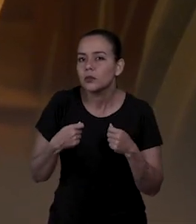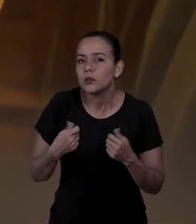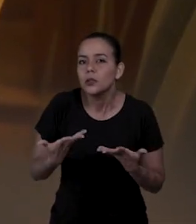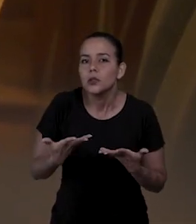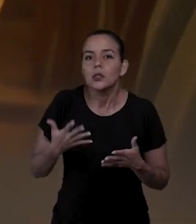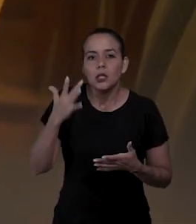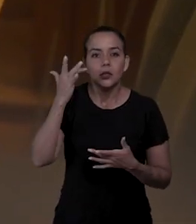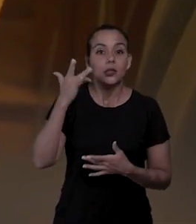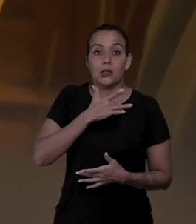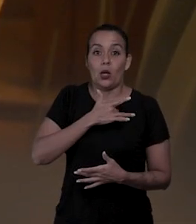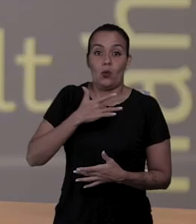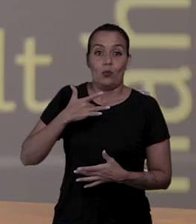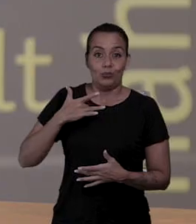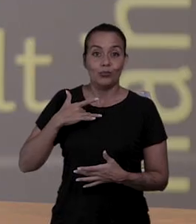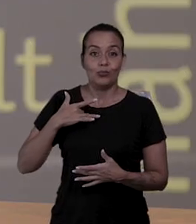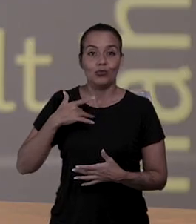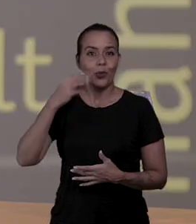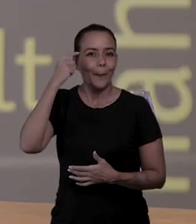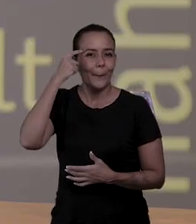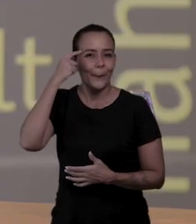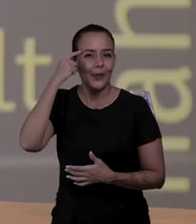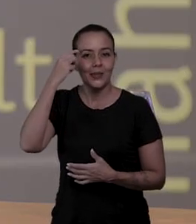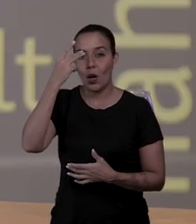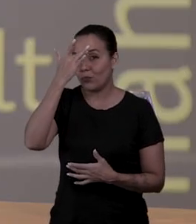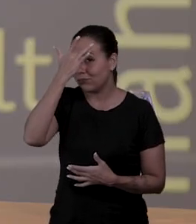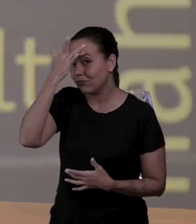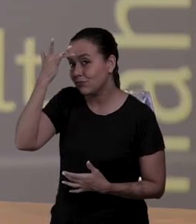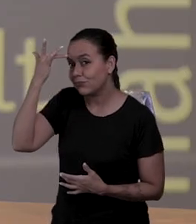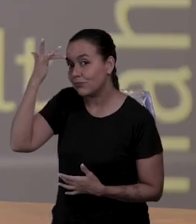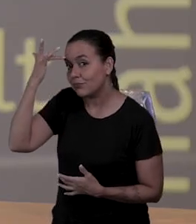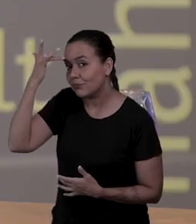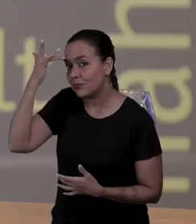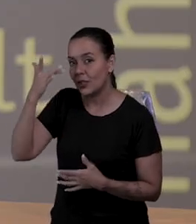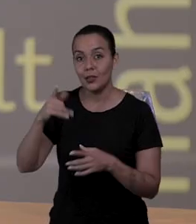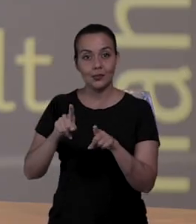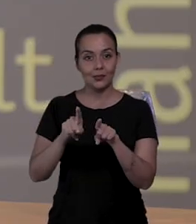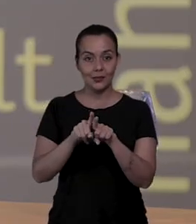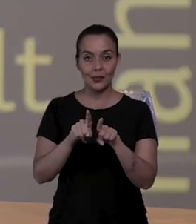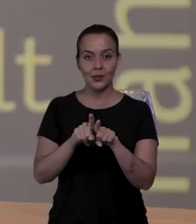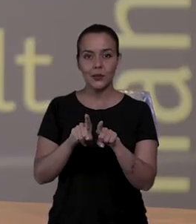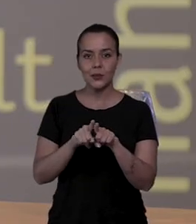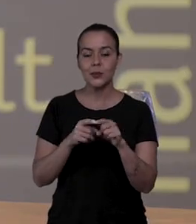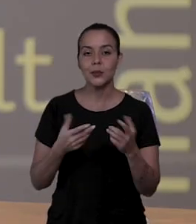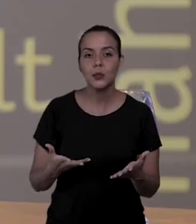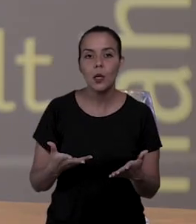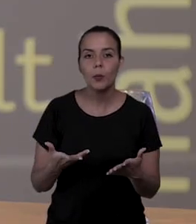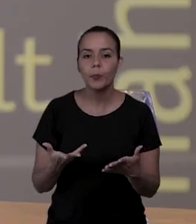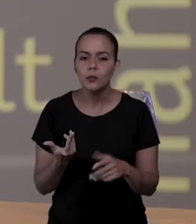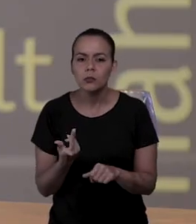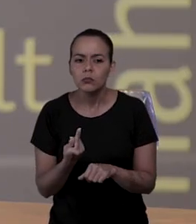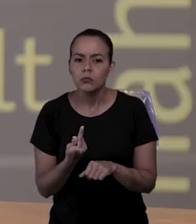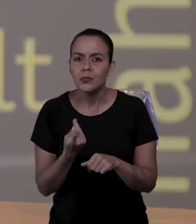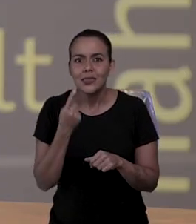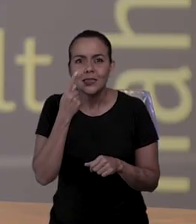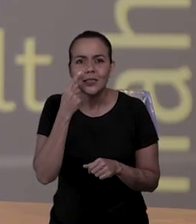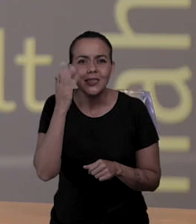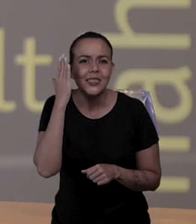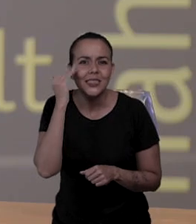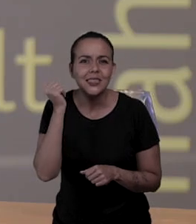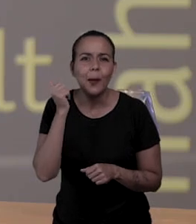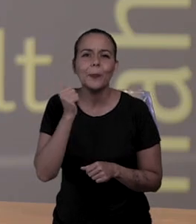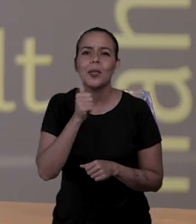saúde mental, relacionamentos de apoio. Sentado à mesa, Guilherme mecanismos relacionados